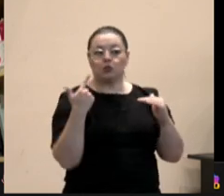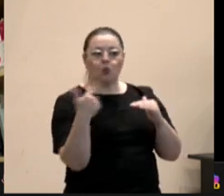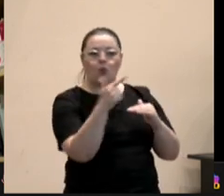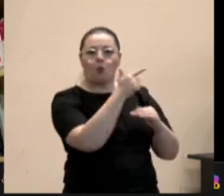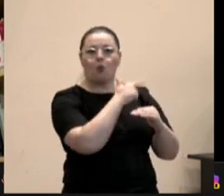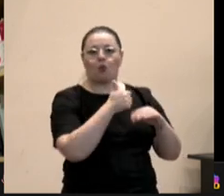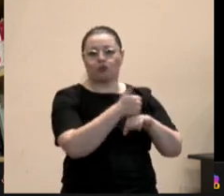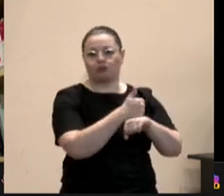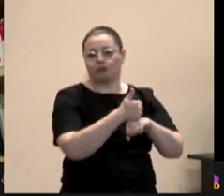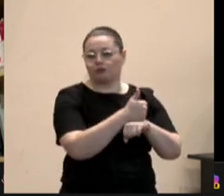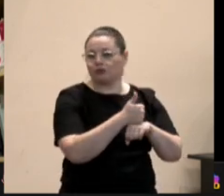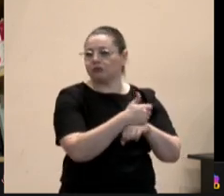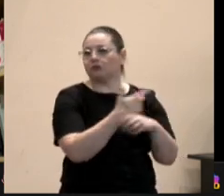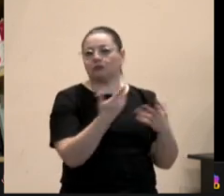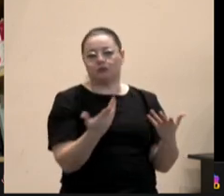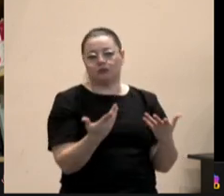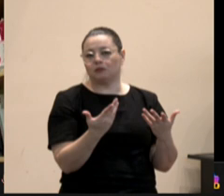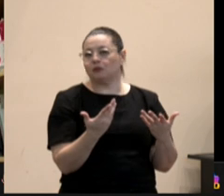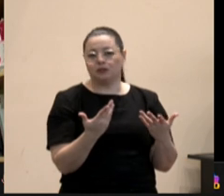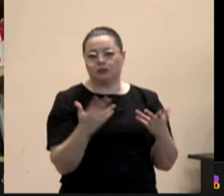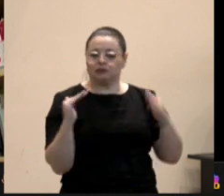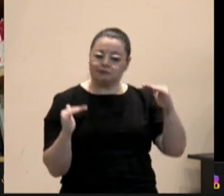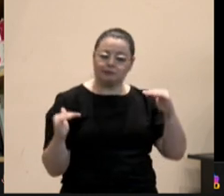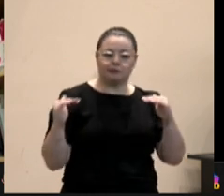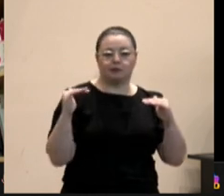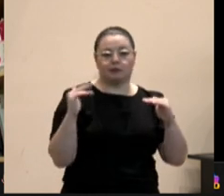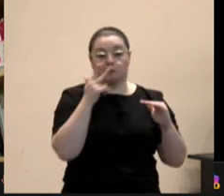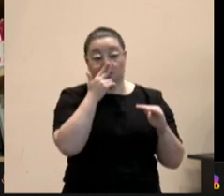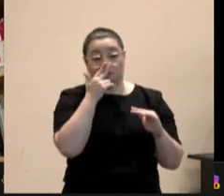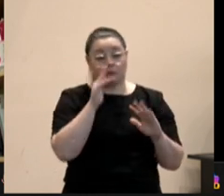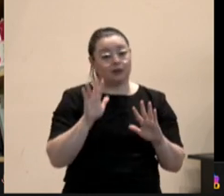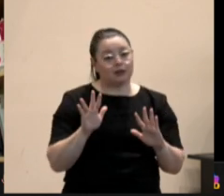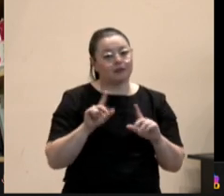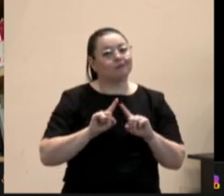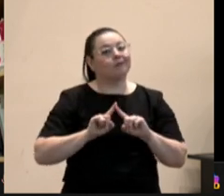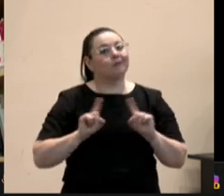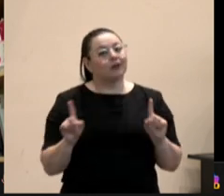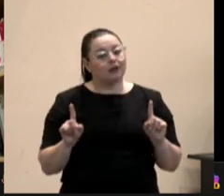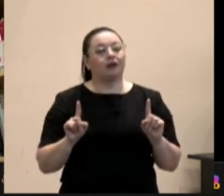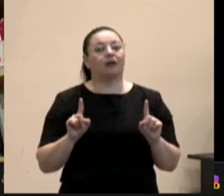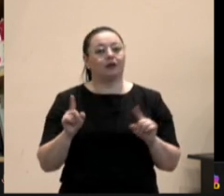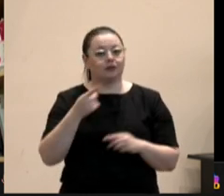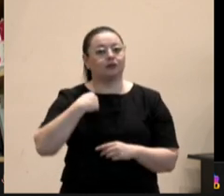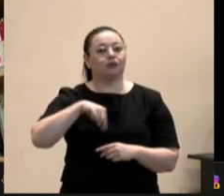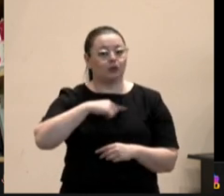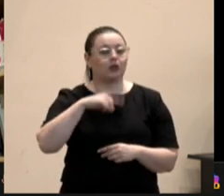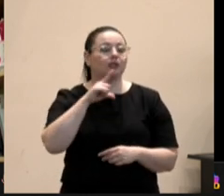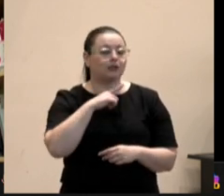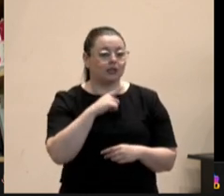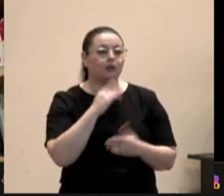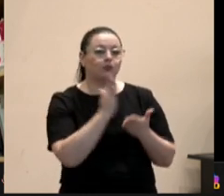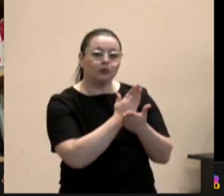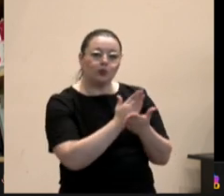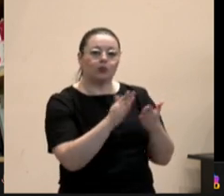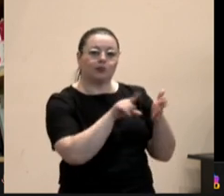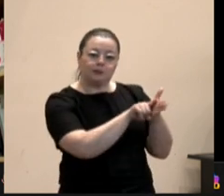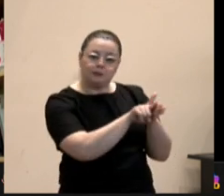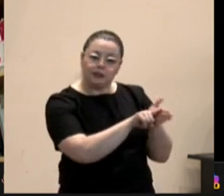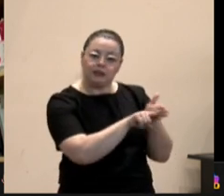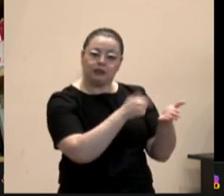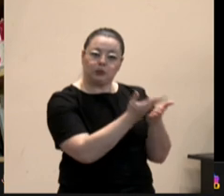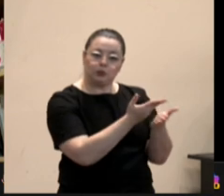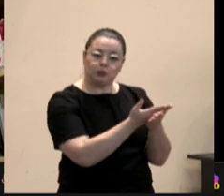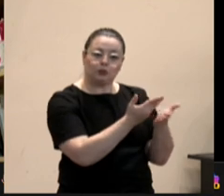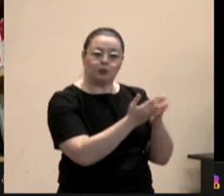com escolaridade equivalente. No entanto, nós já temos estudos que mostram que